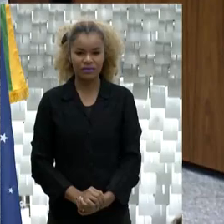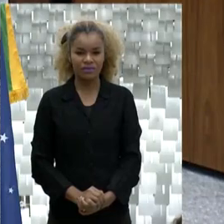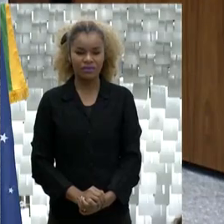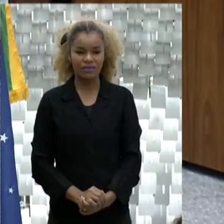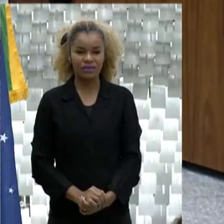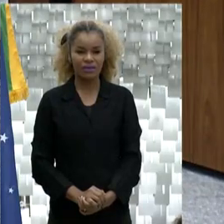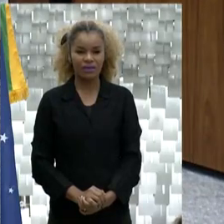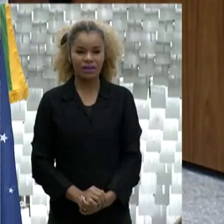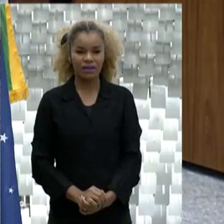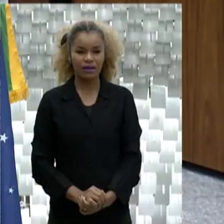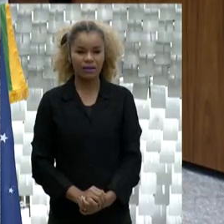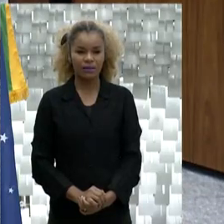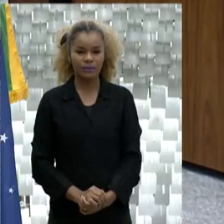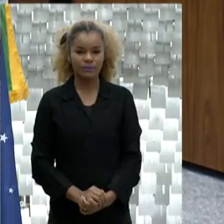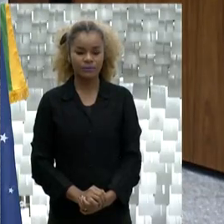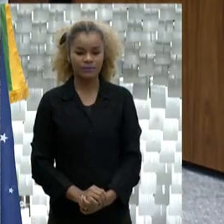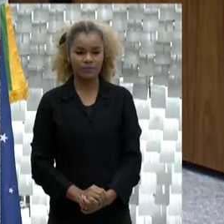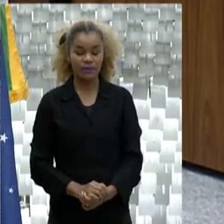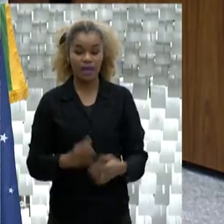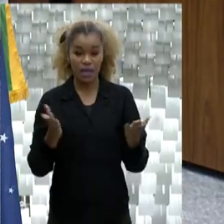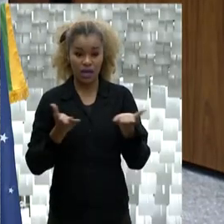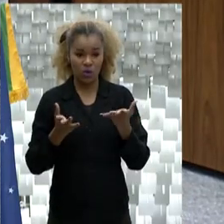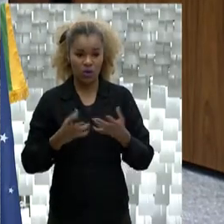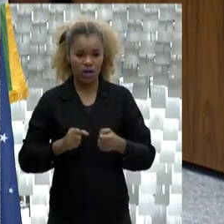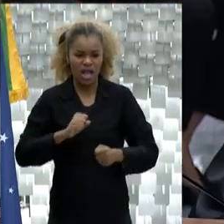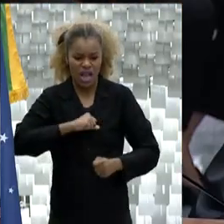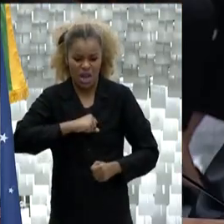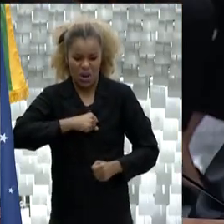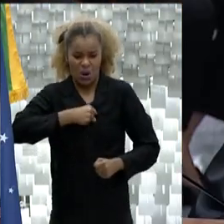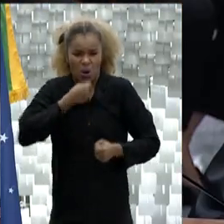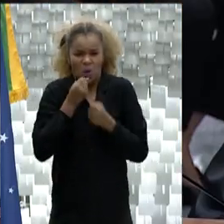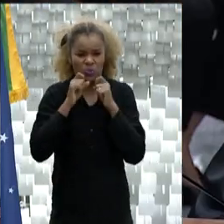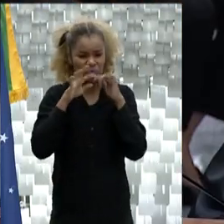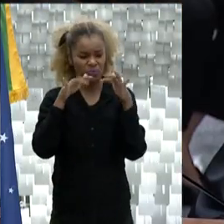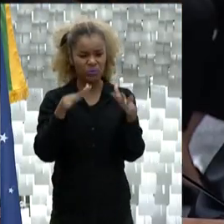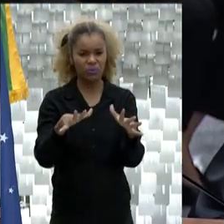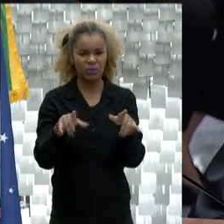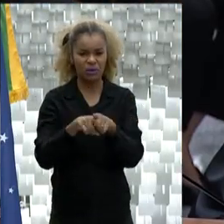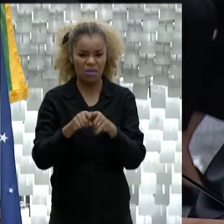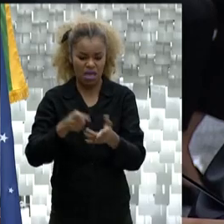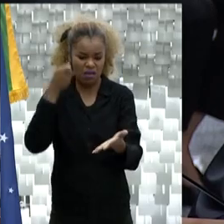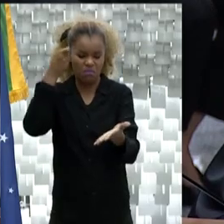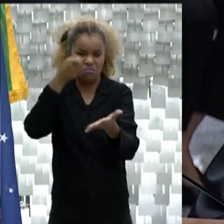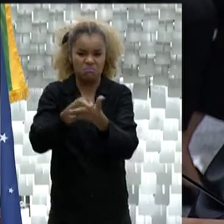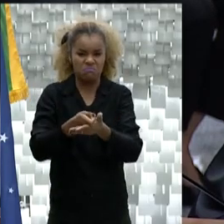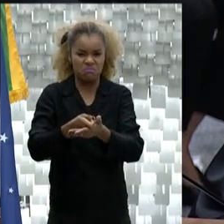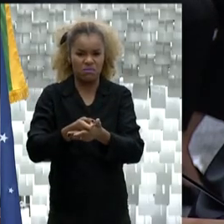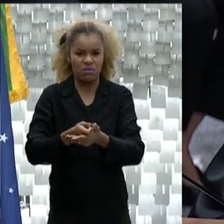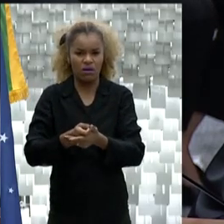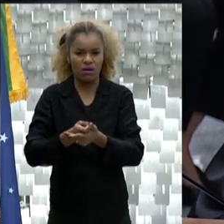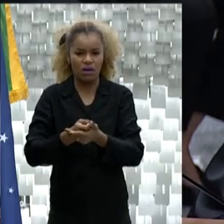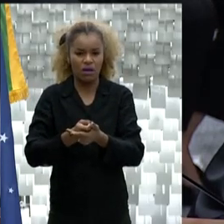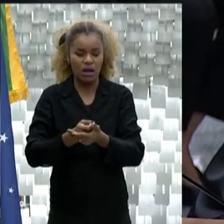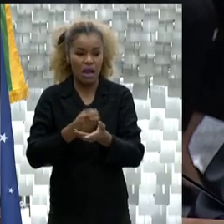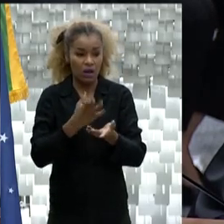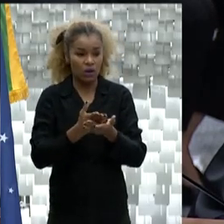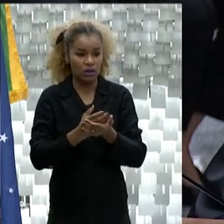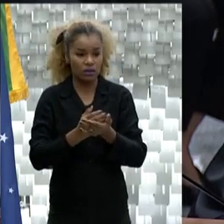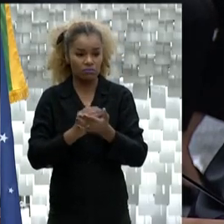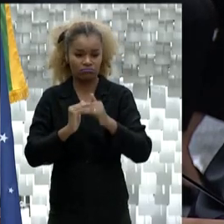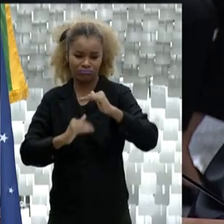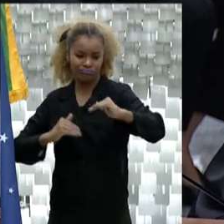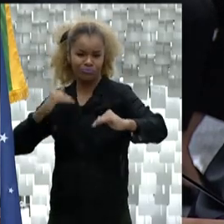O discurso do ódio e o uso da força contrapõe-se ao diálogo.